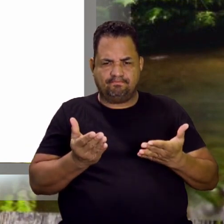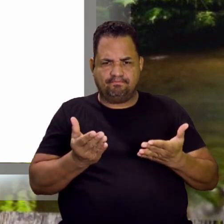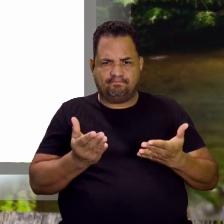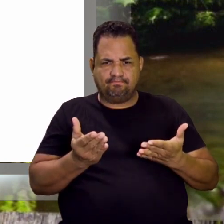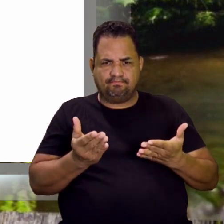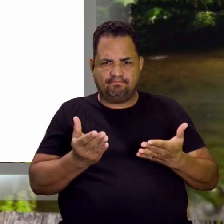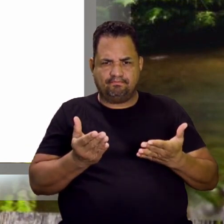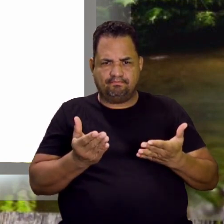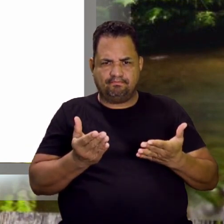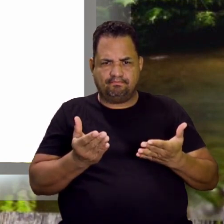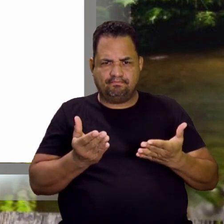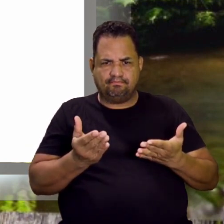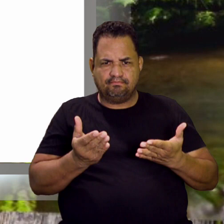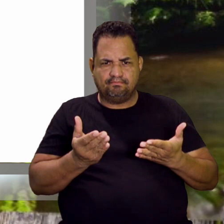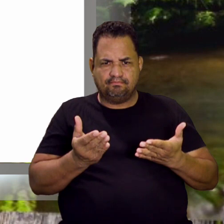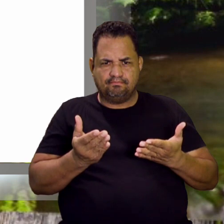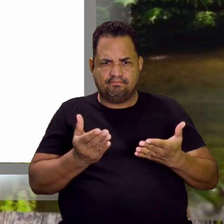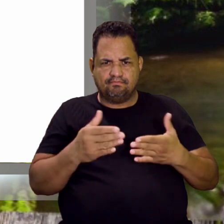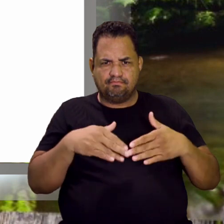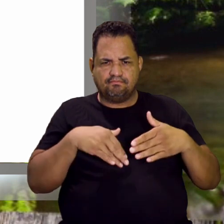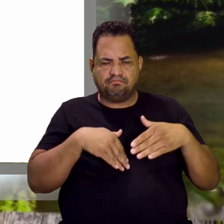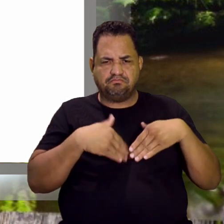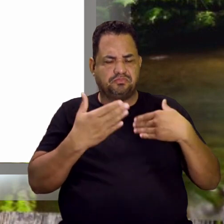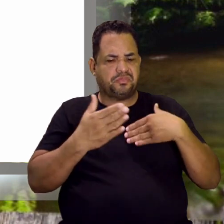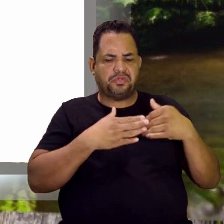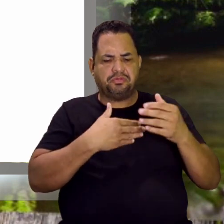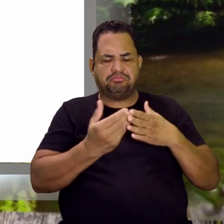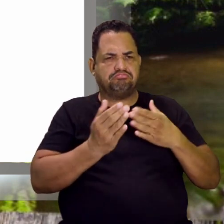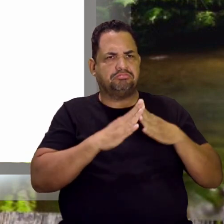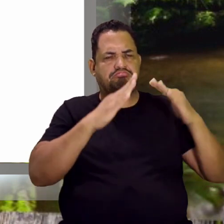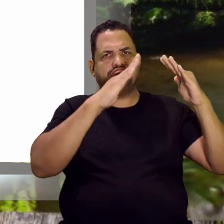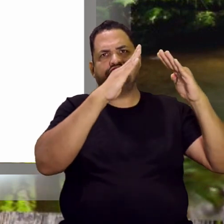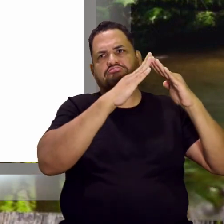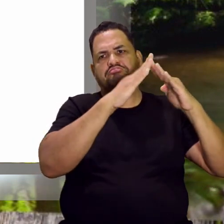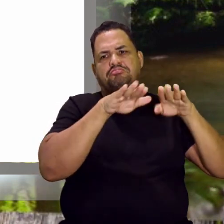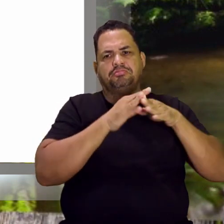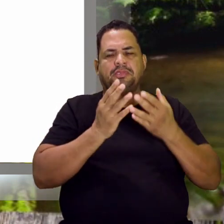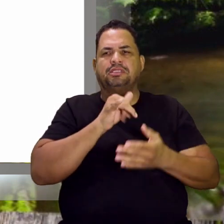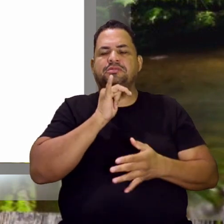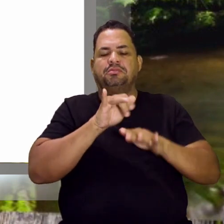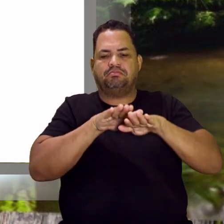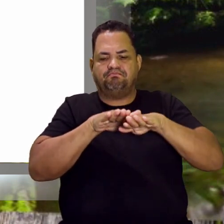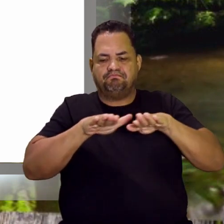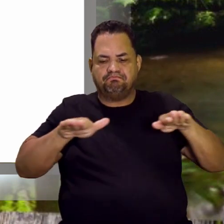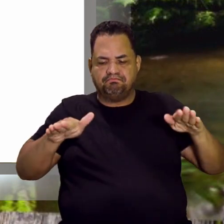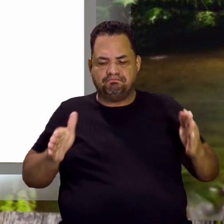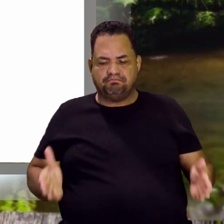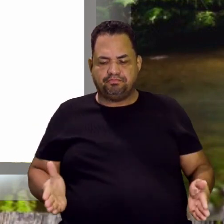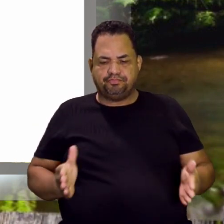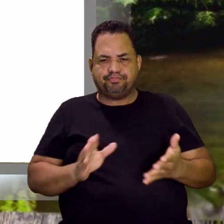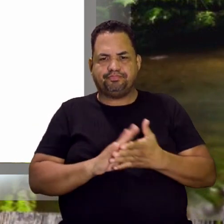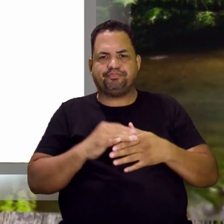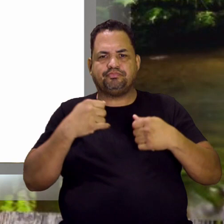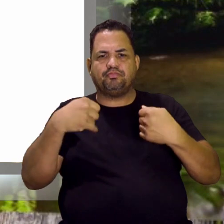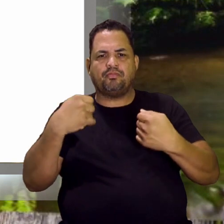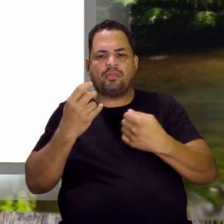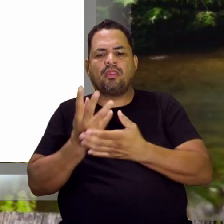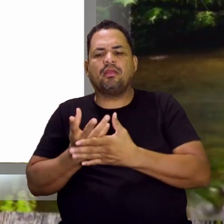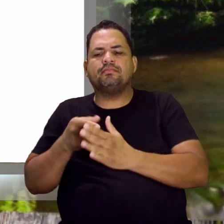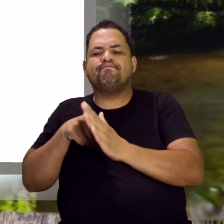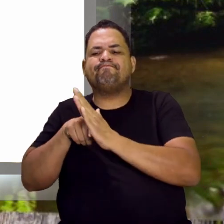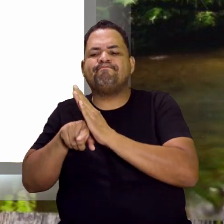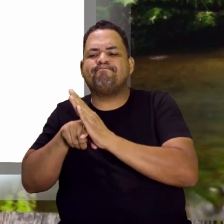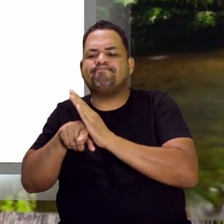determinada, sei lá, eu construo qualquer coisa na minha casa, né? Uma mesa. Eu tive que buscar alguma